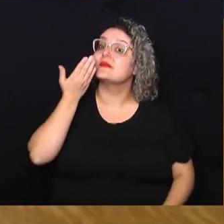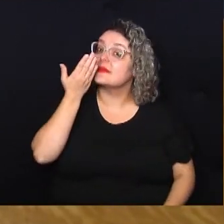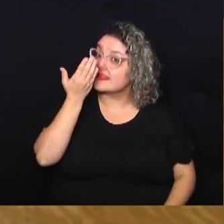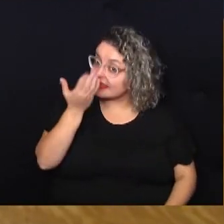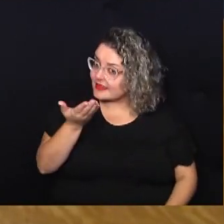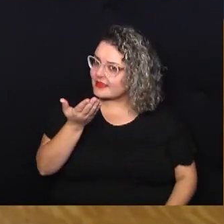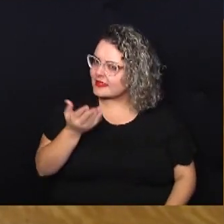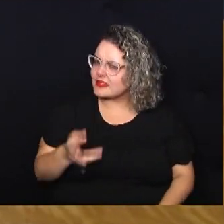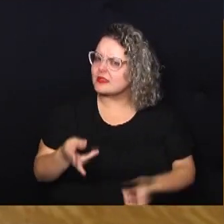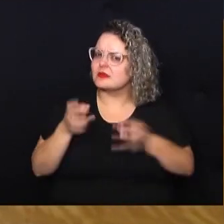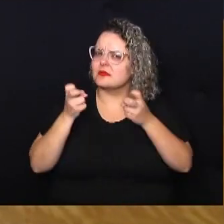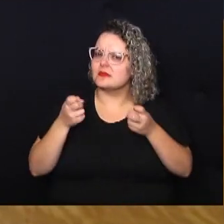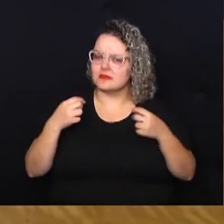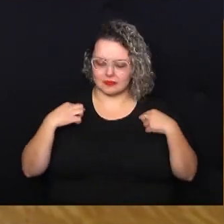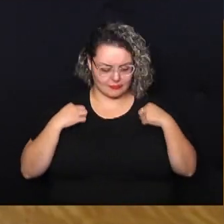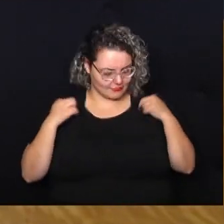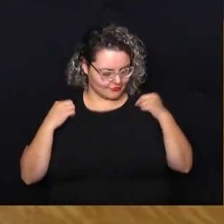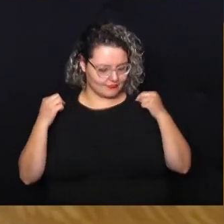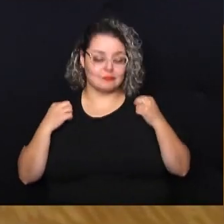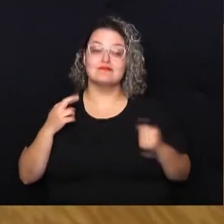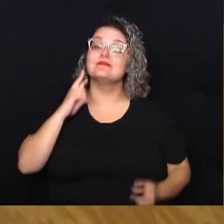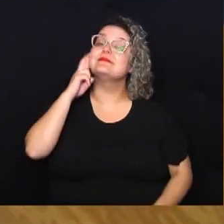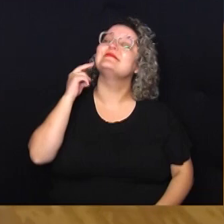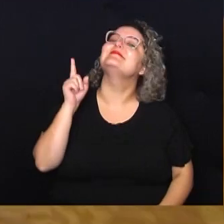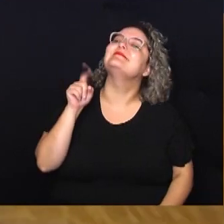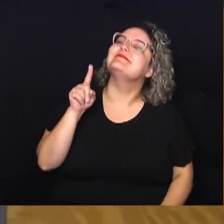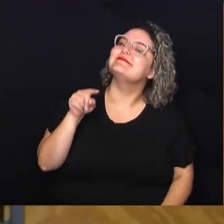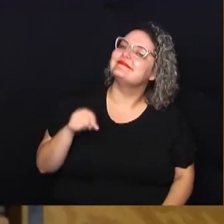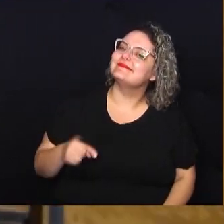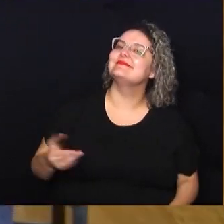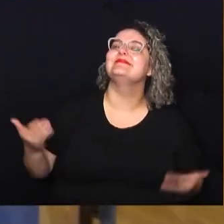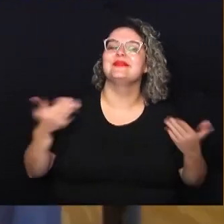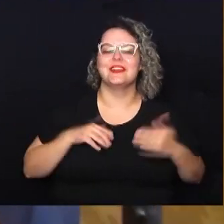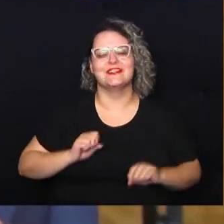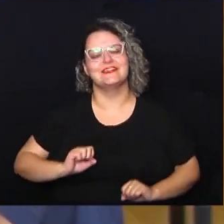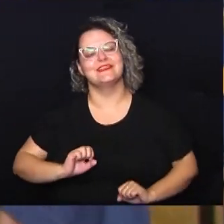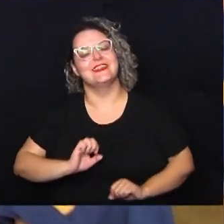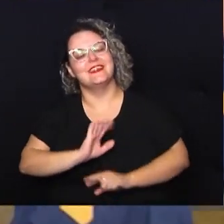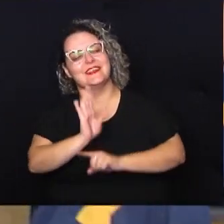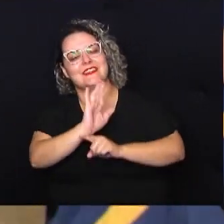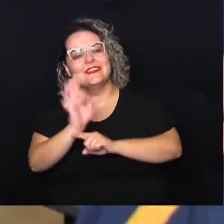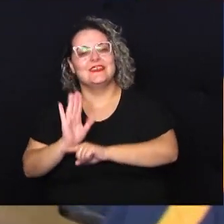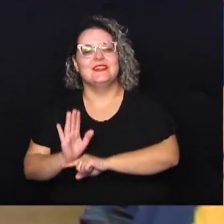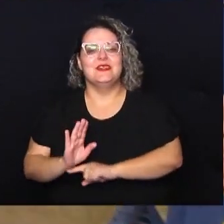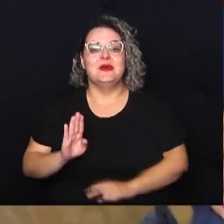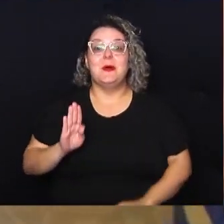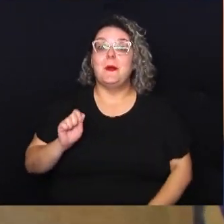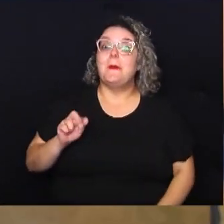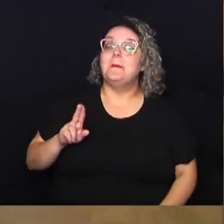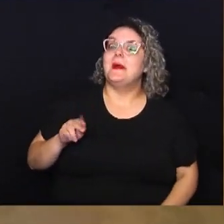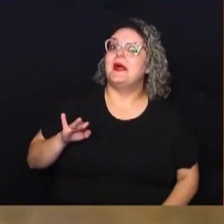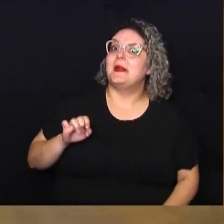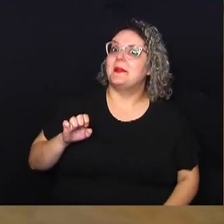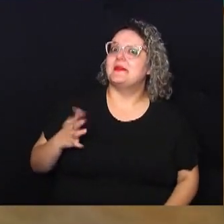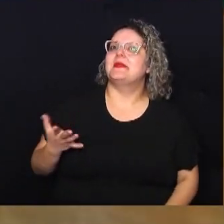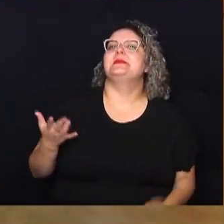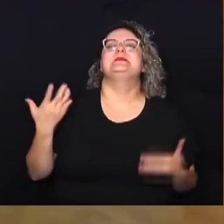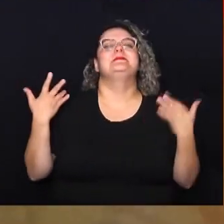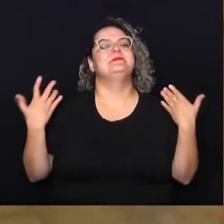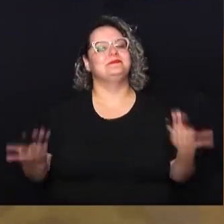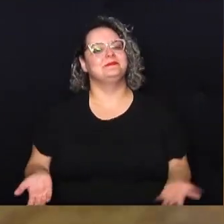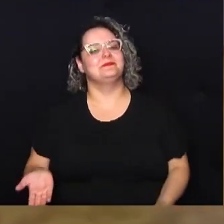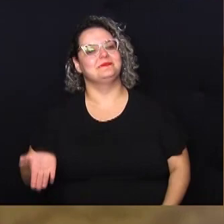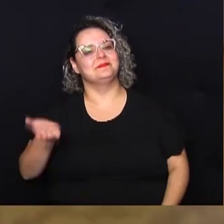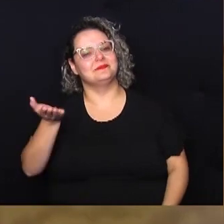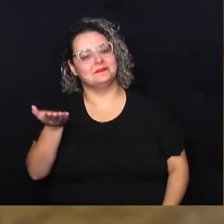já perceberam que eu tô de rosa? Pois é, porque hoje tem estreia no cinema com o filme da Barbie. Então,